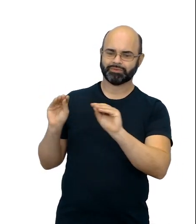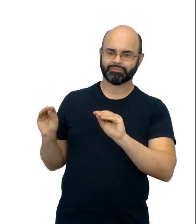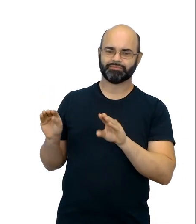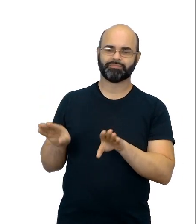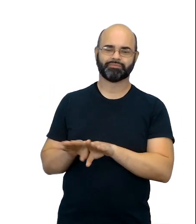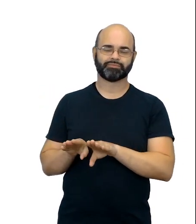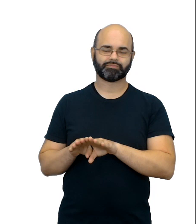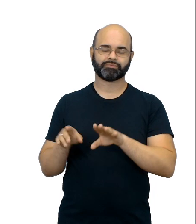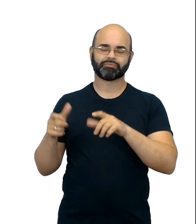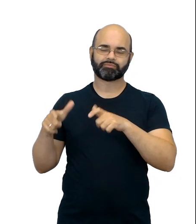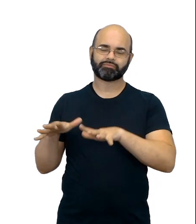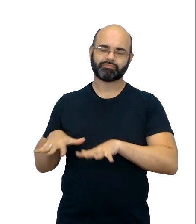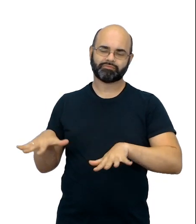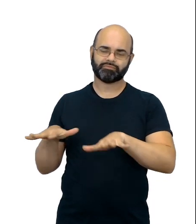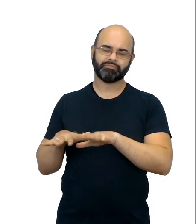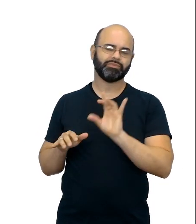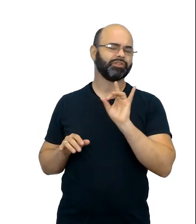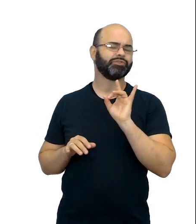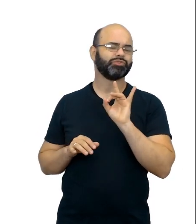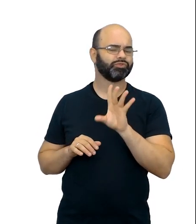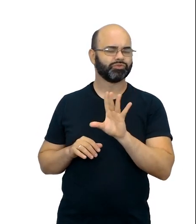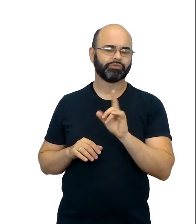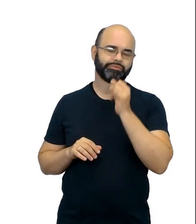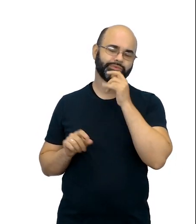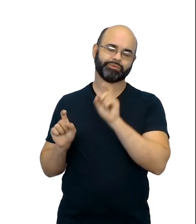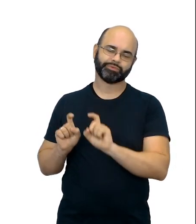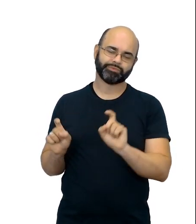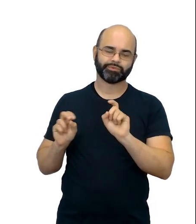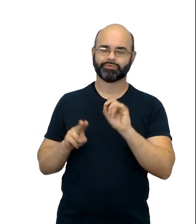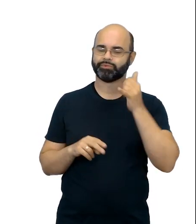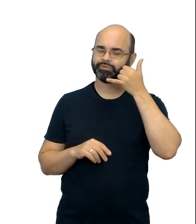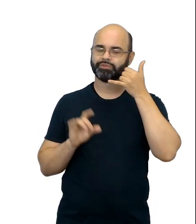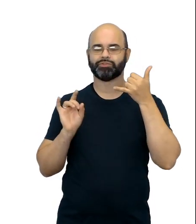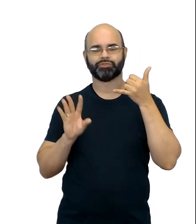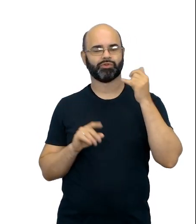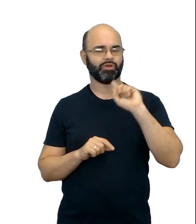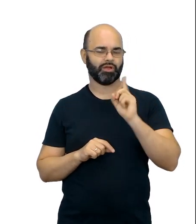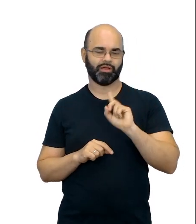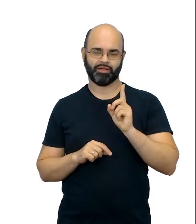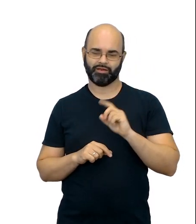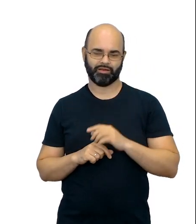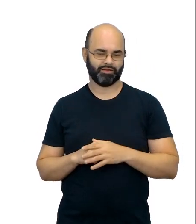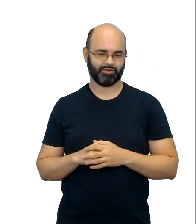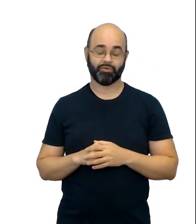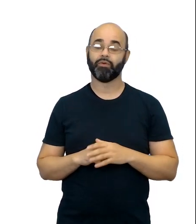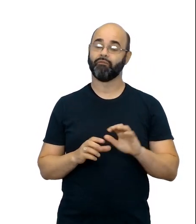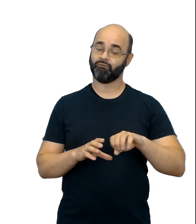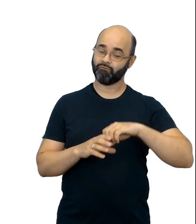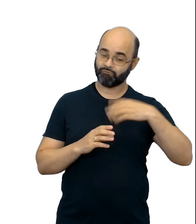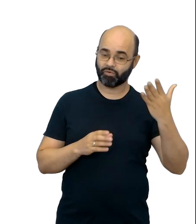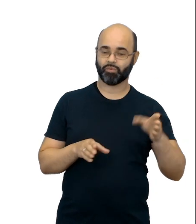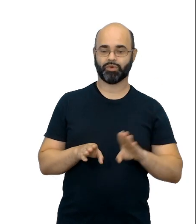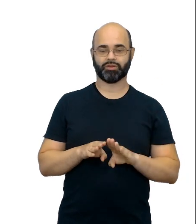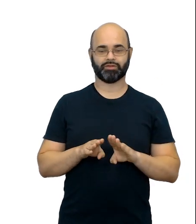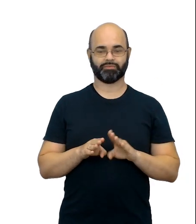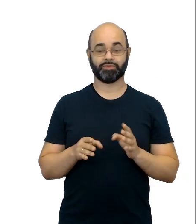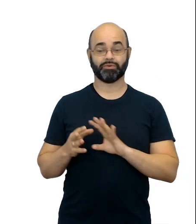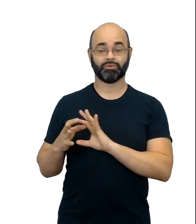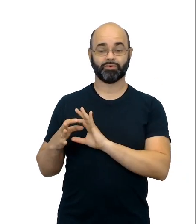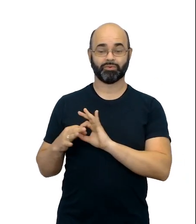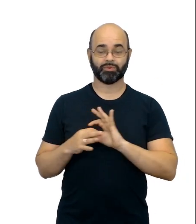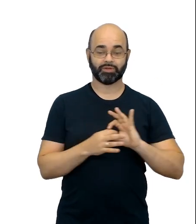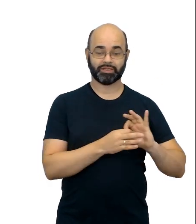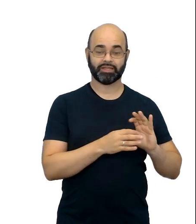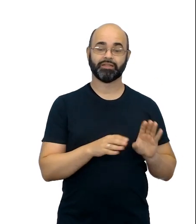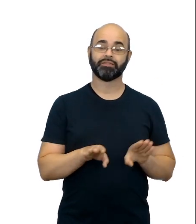espaço de um ambiente do computador ou do celular. Eles estão também fora, né? Então, todo nesse contexto, nós